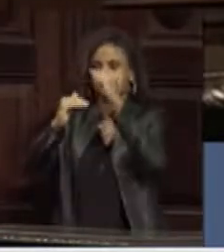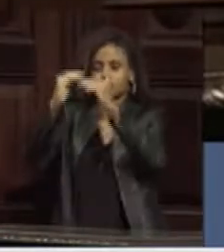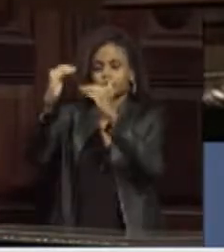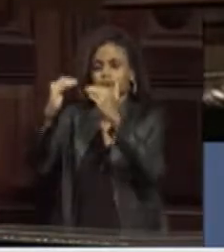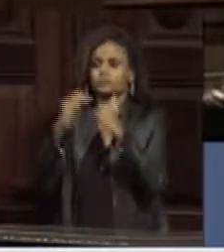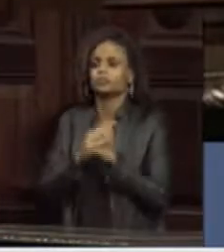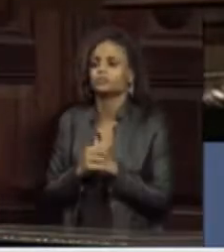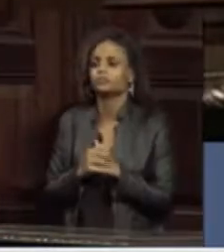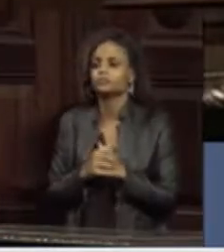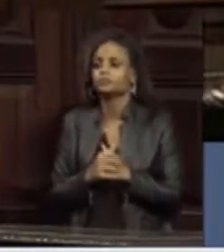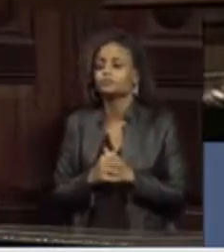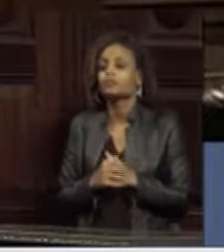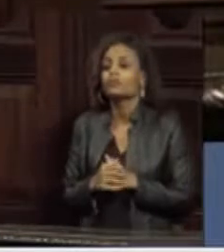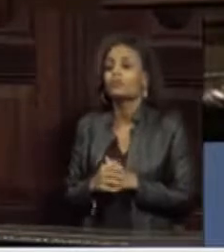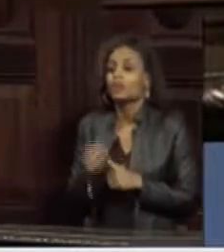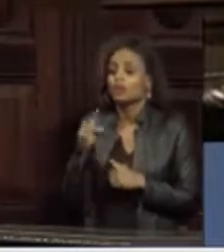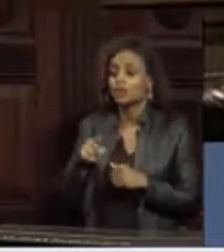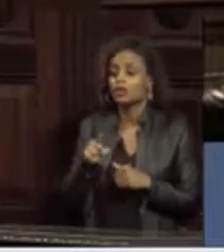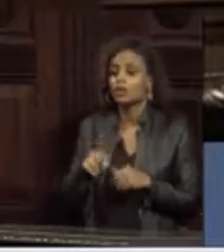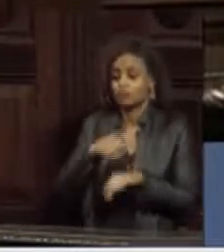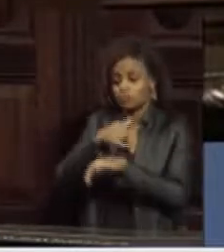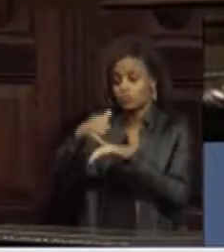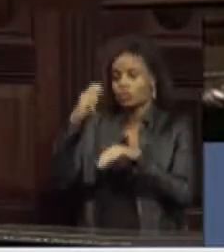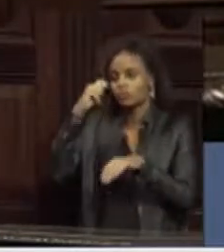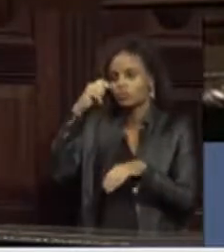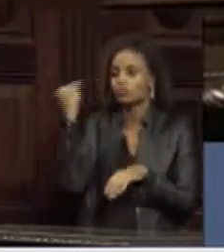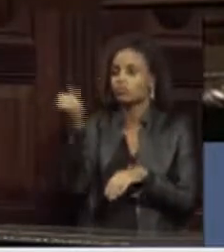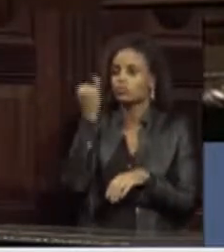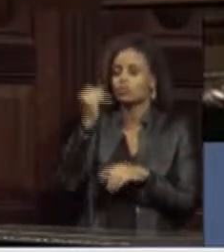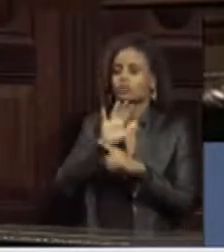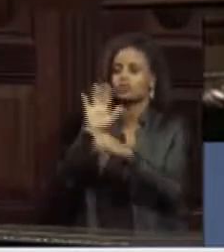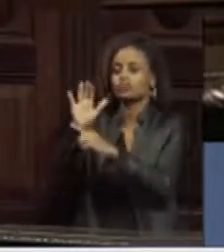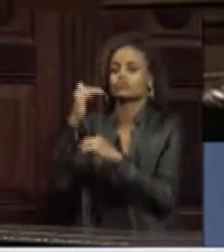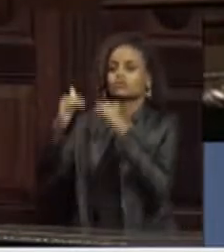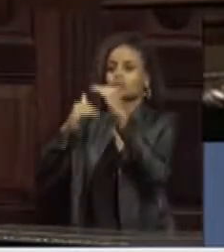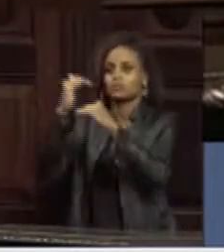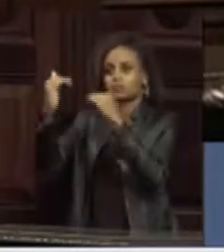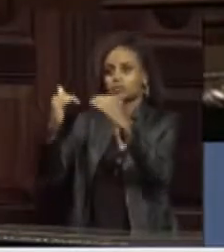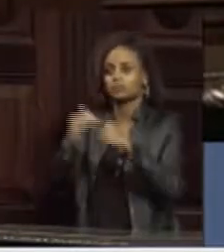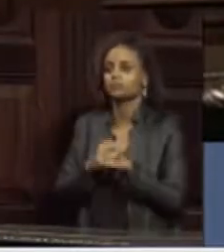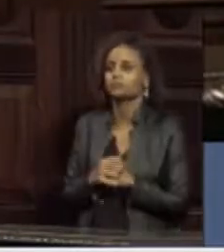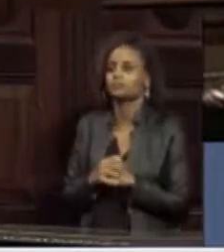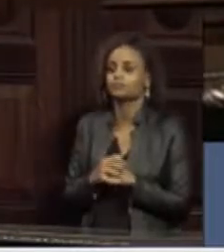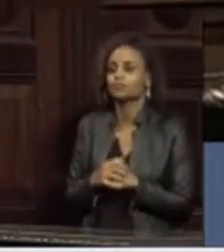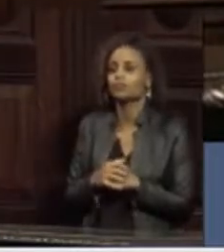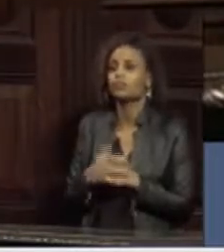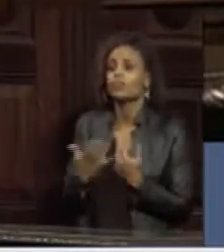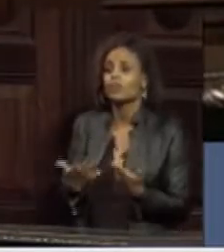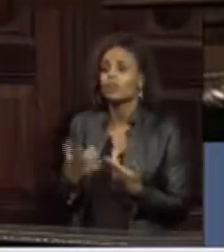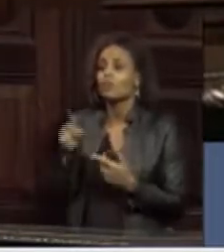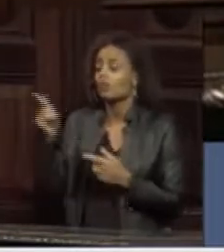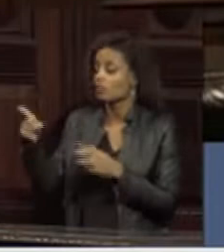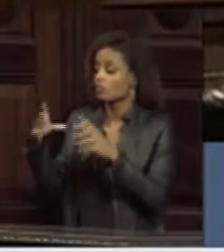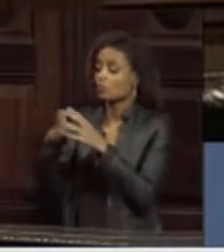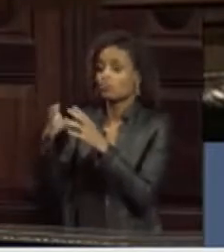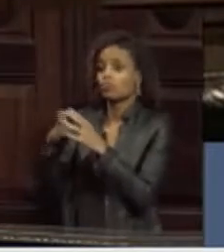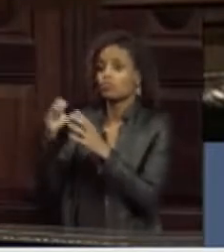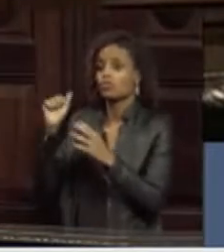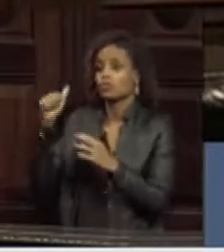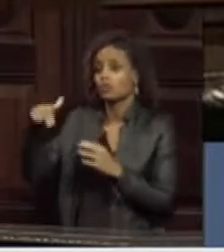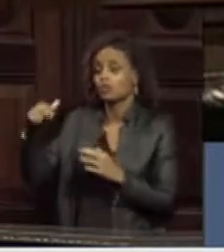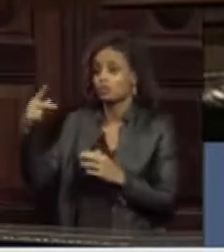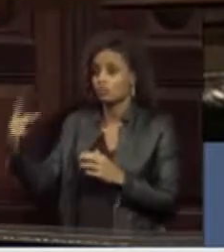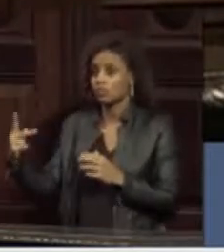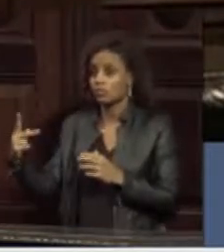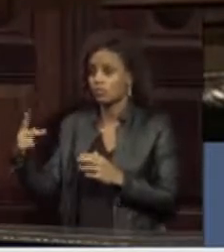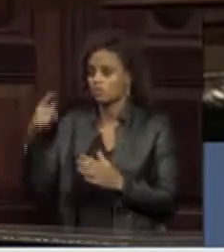economia do petróleo. Então, deixar correr frouxo e a ANP impor uma redução